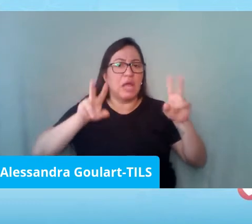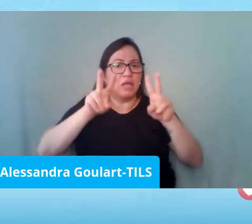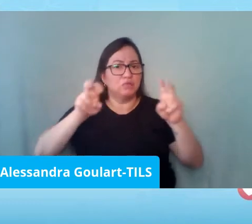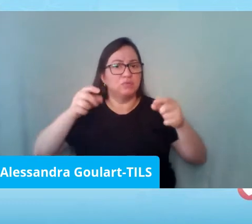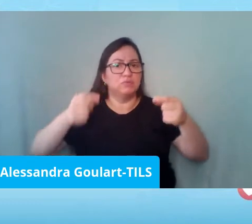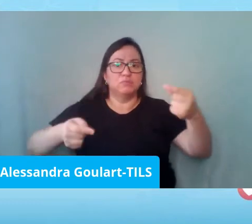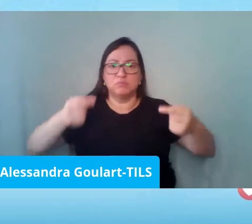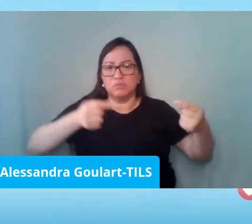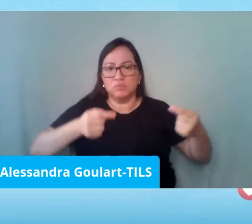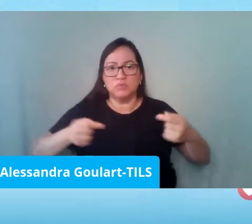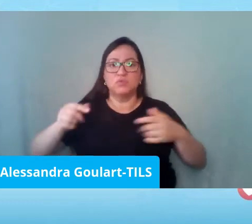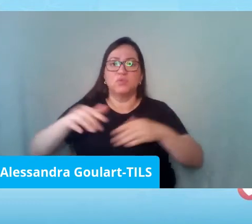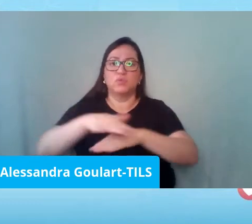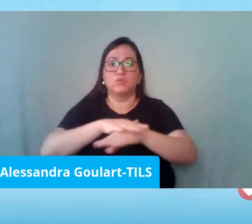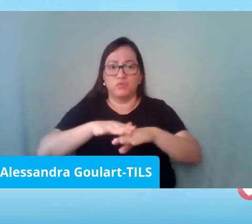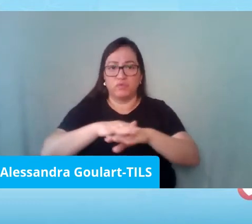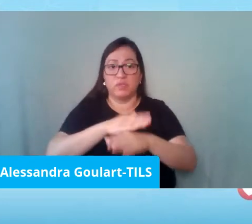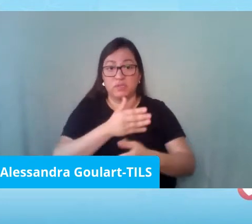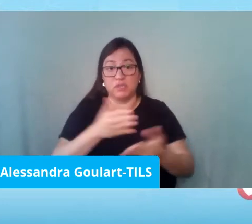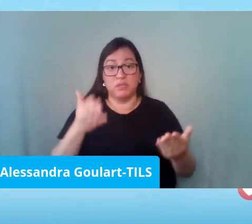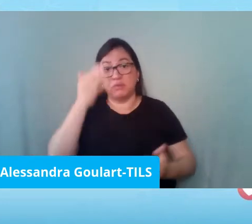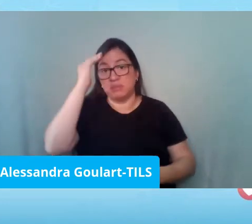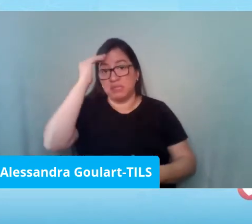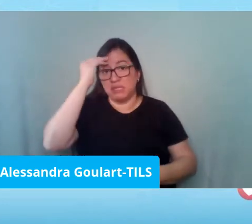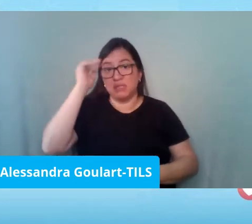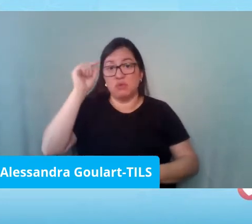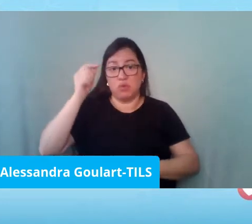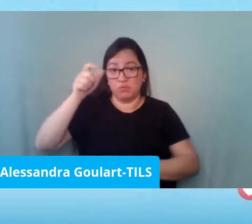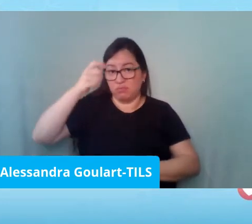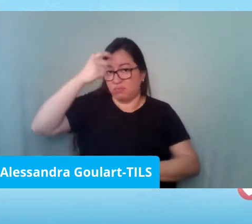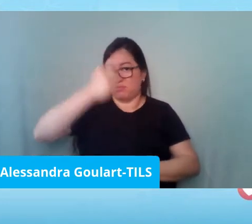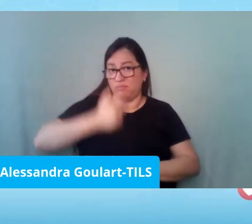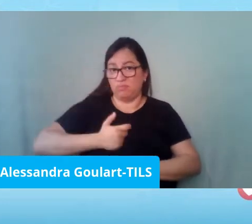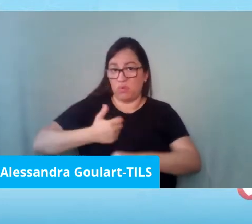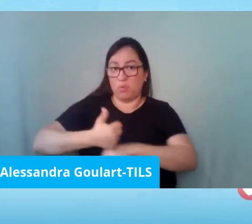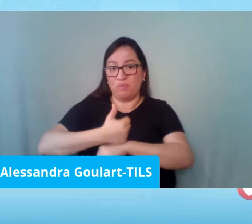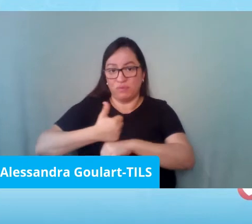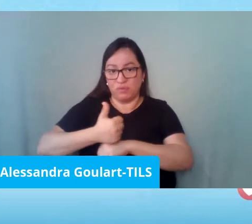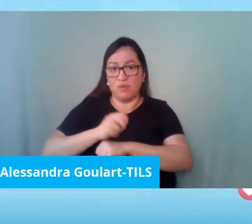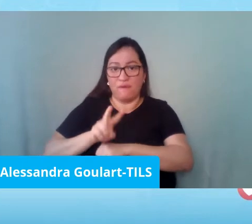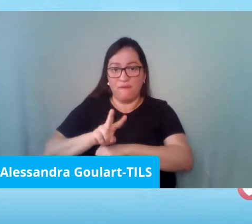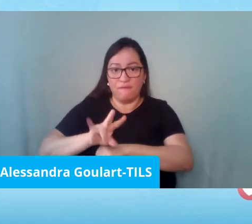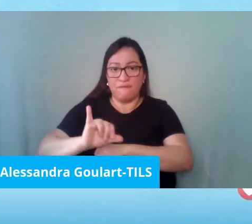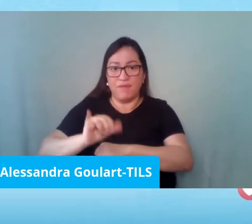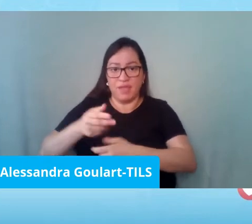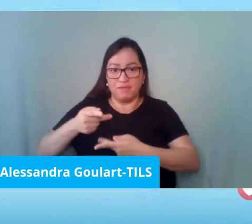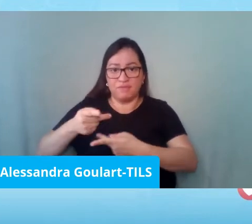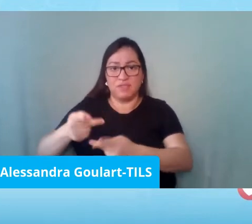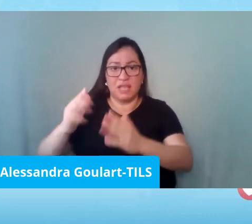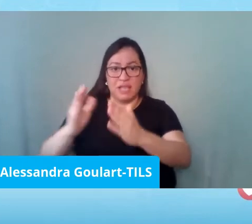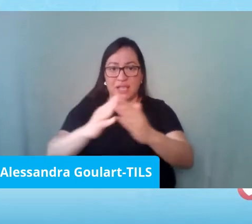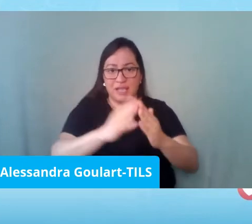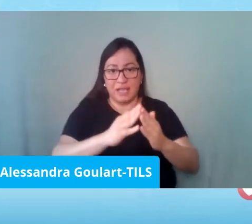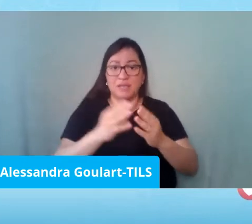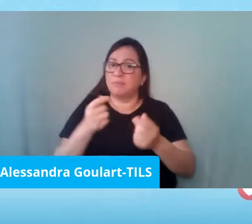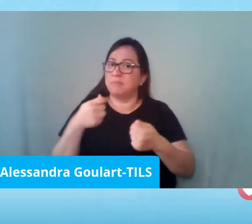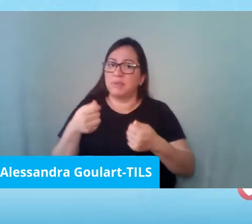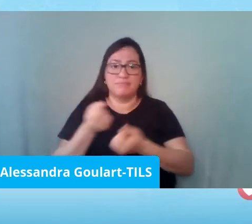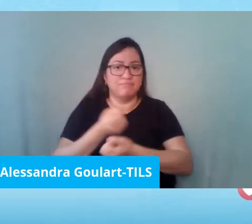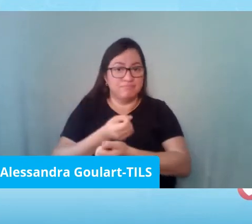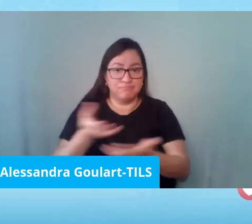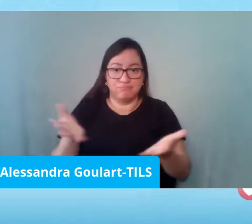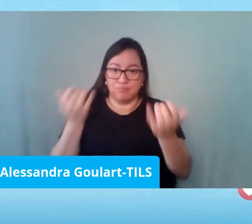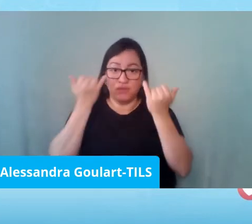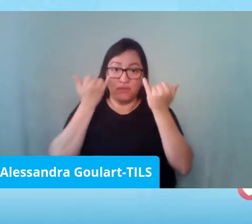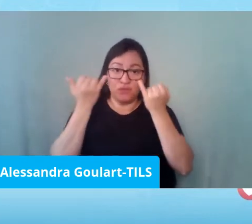Então, entendendo que o trabalho do agente comunitário de saúde, que conhece o seu território, que está ali dentro, inserido